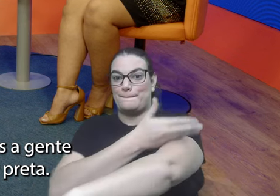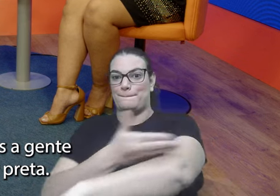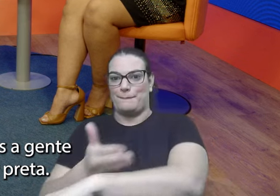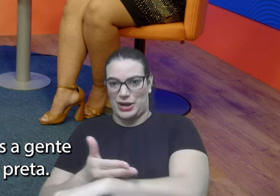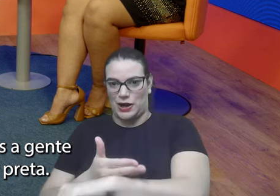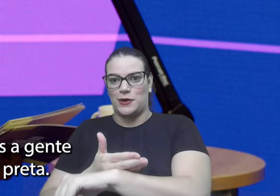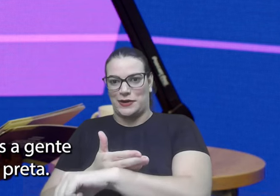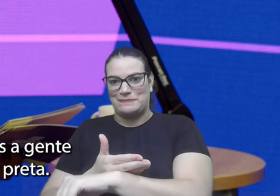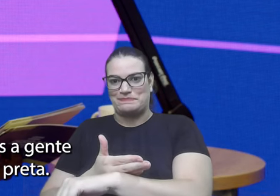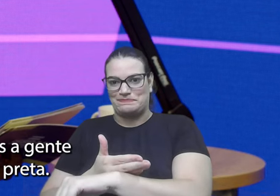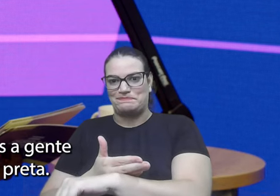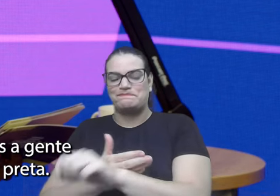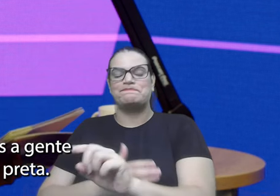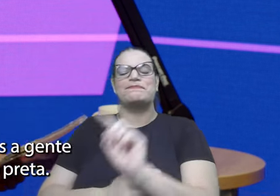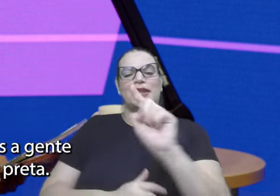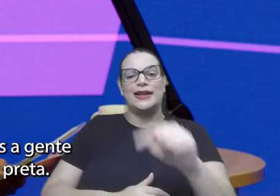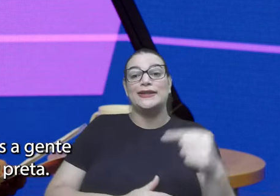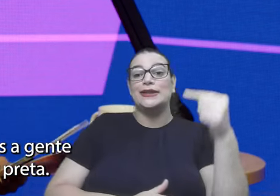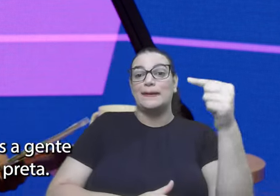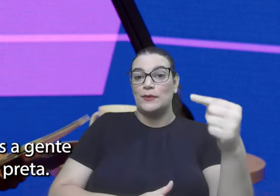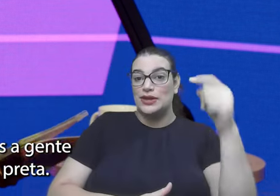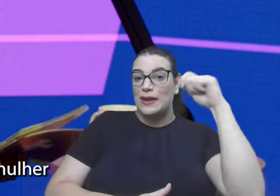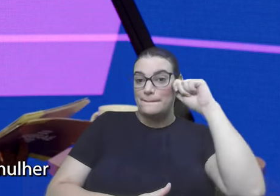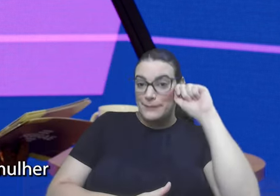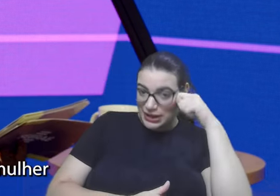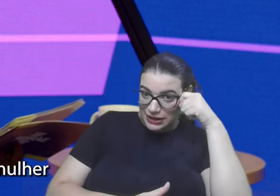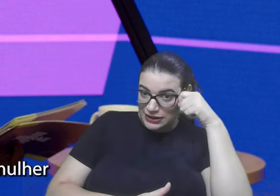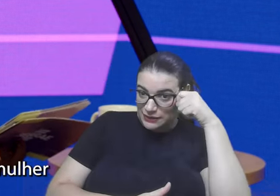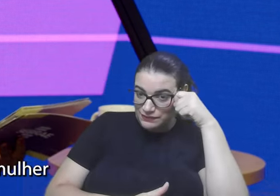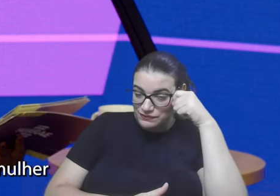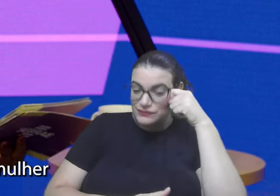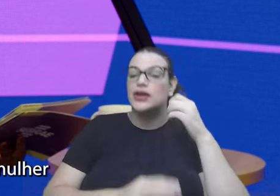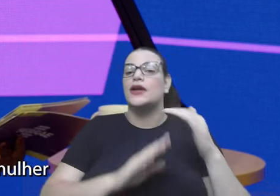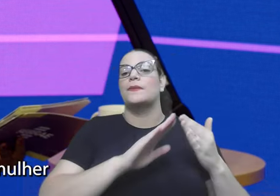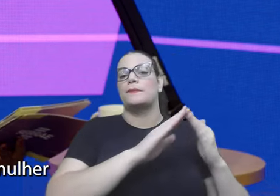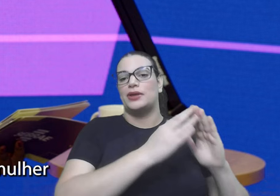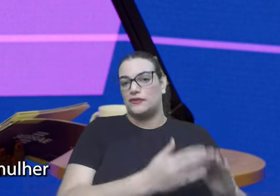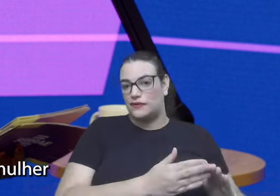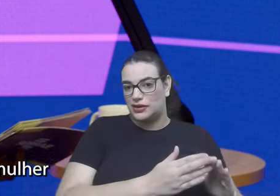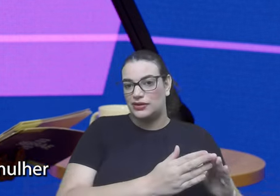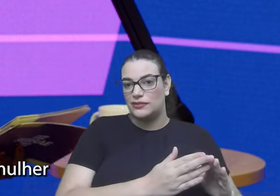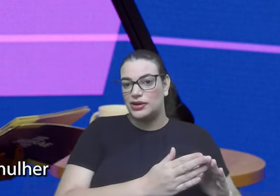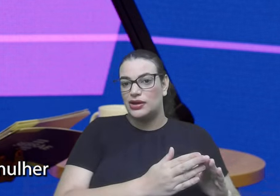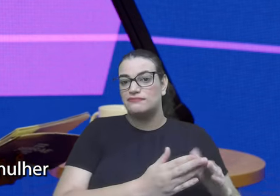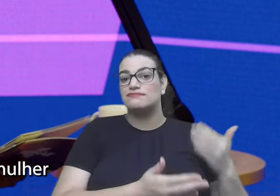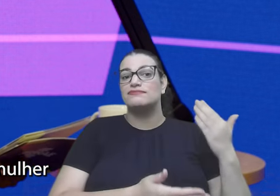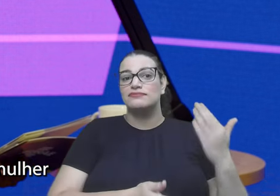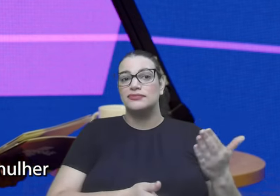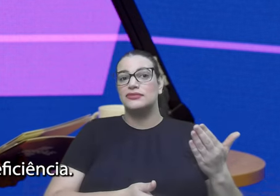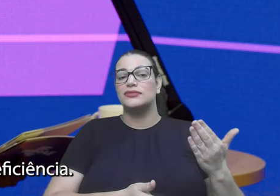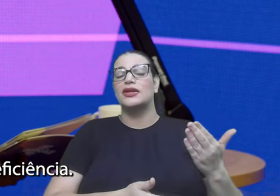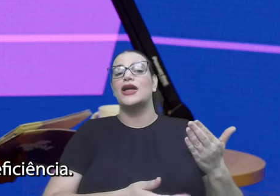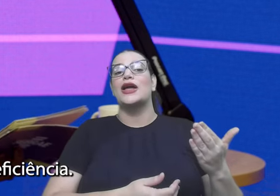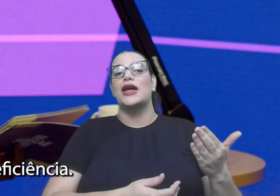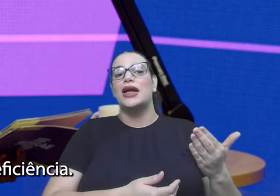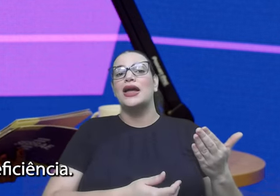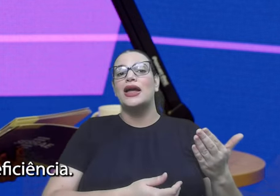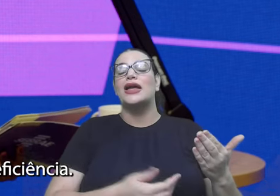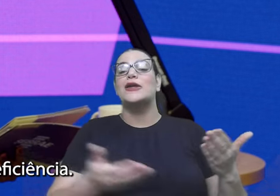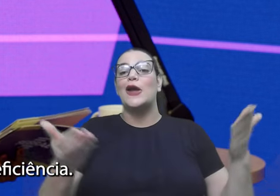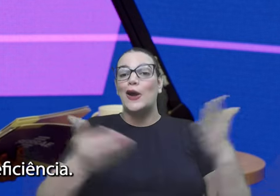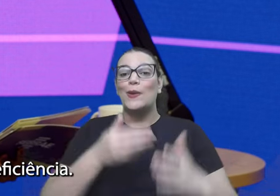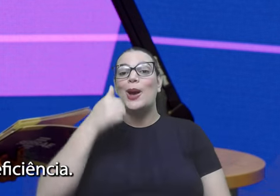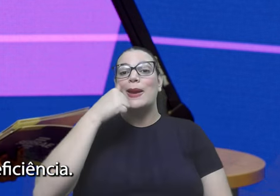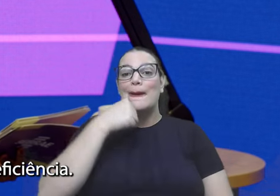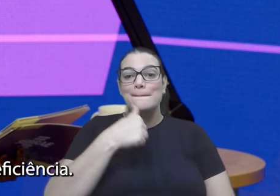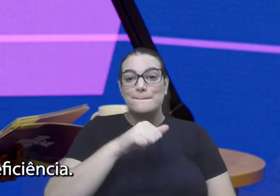depois a gente faz uma análise sobre a mulher preta aí tem a mulher periférica e a a mulher que é mãe de uma